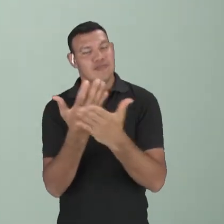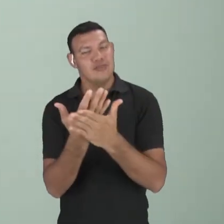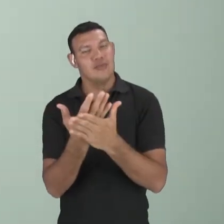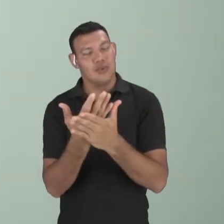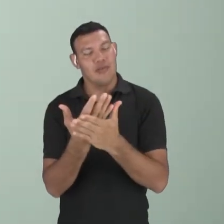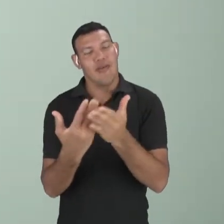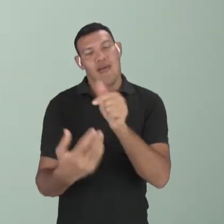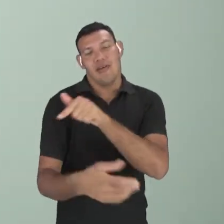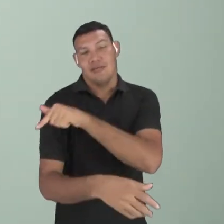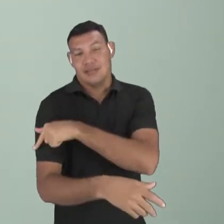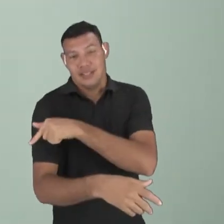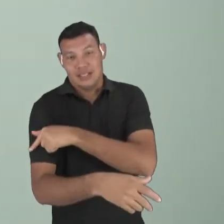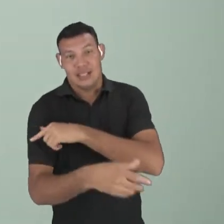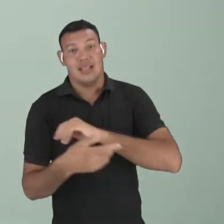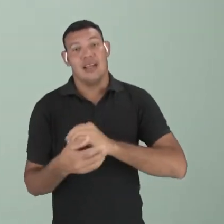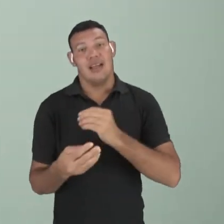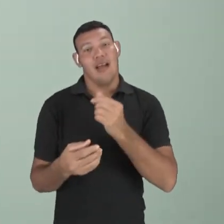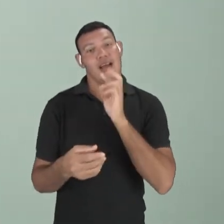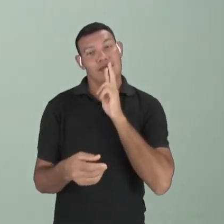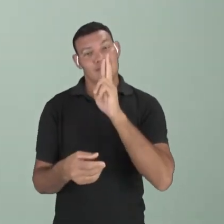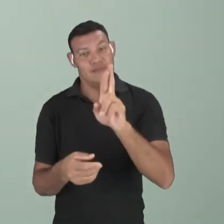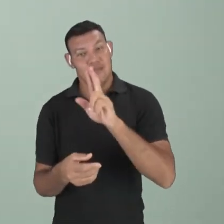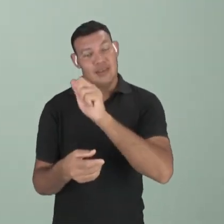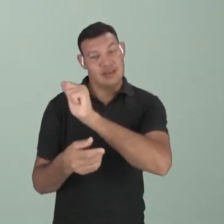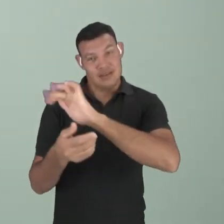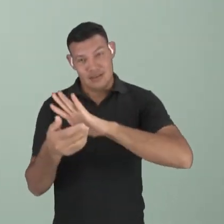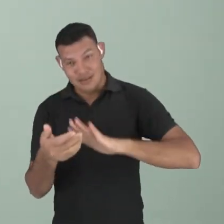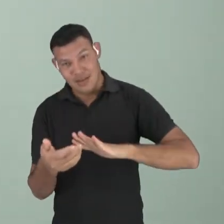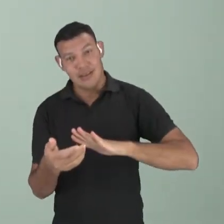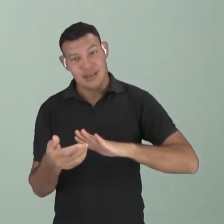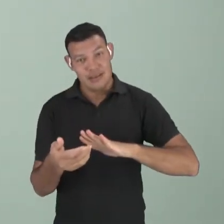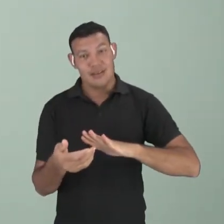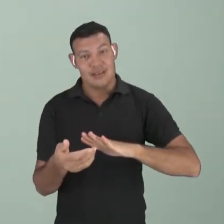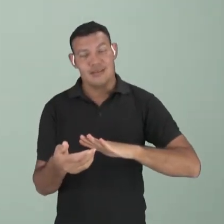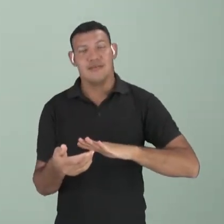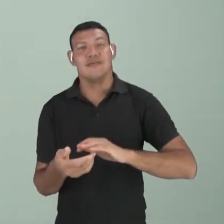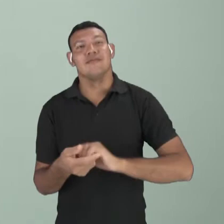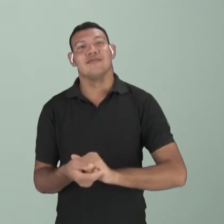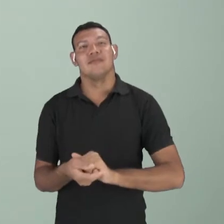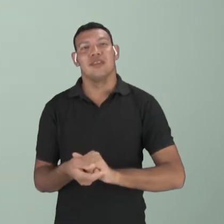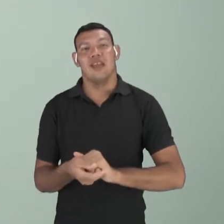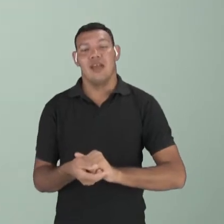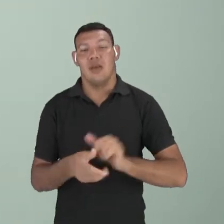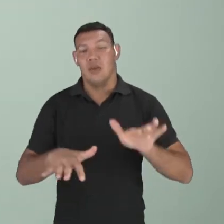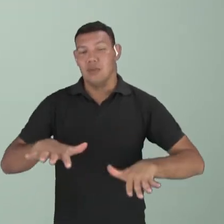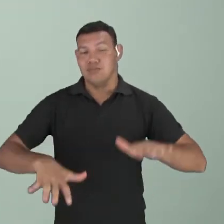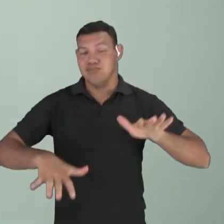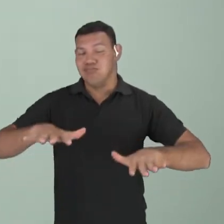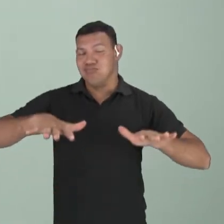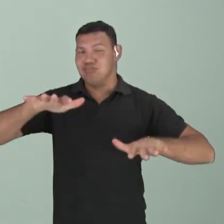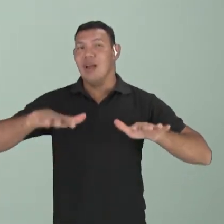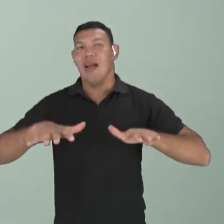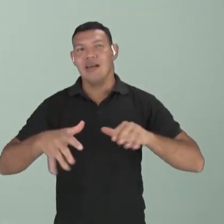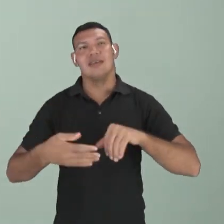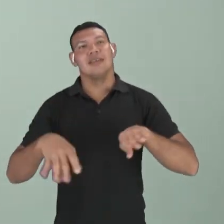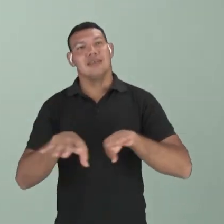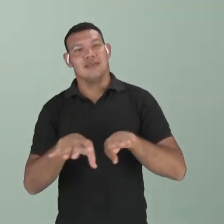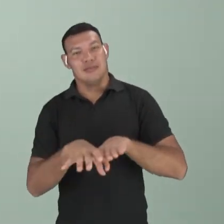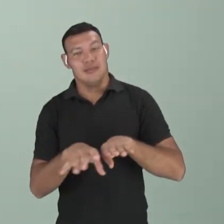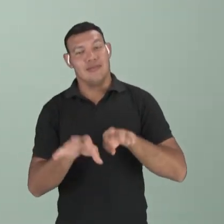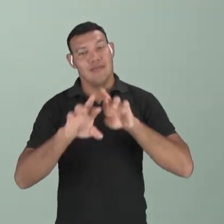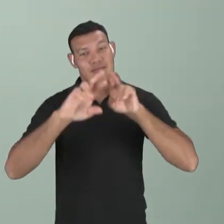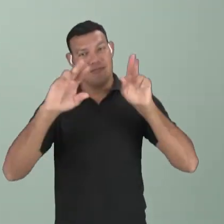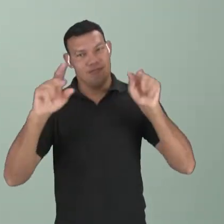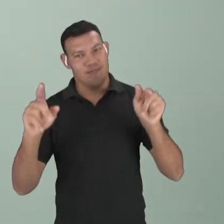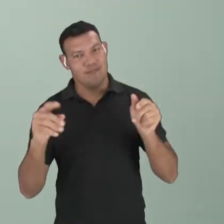resolver exercícios que envolvem a média aritmética simples e amplitude de dados. Certinho? Meu nome é Luan Felipe, sou